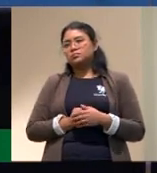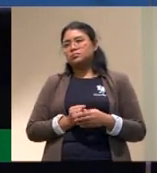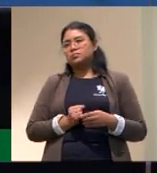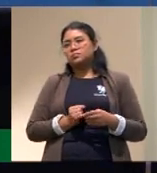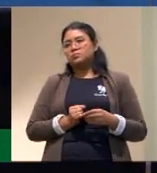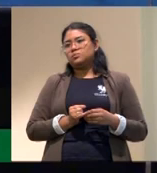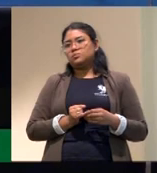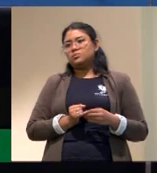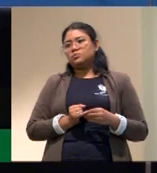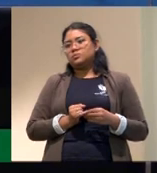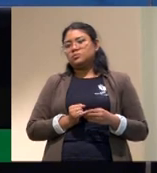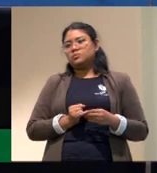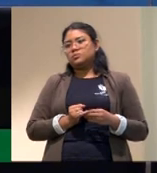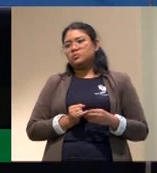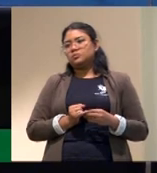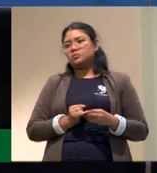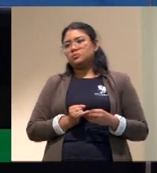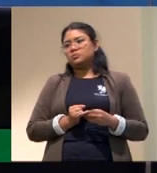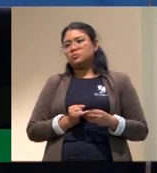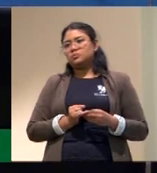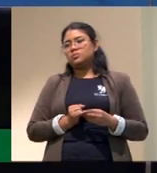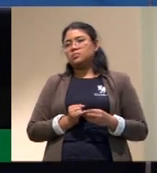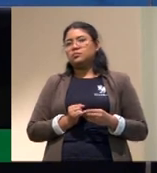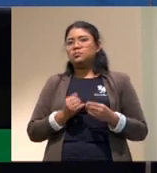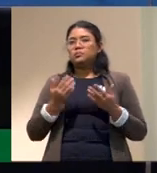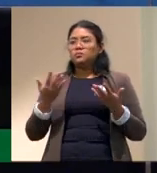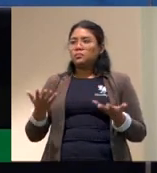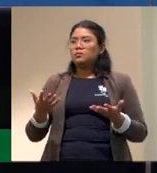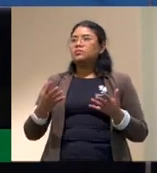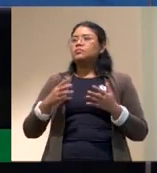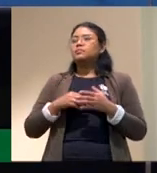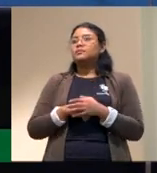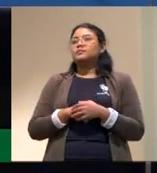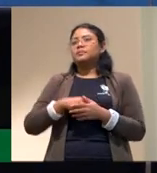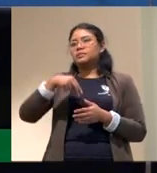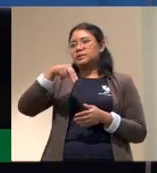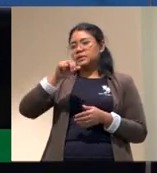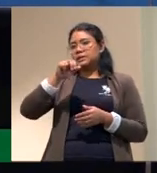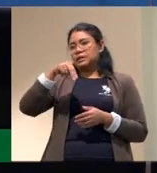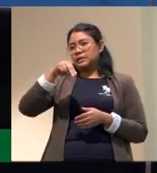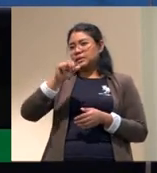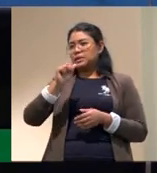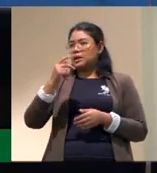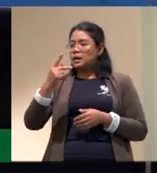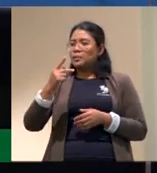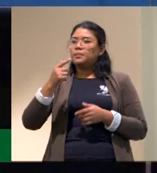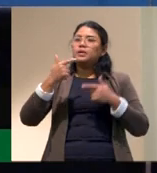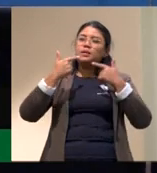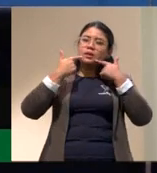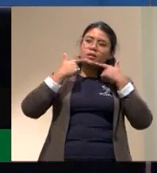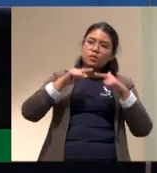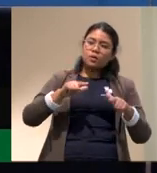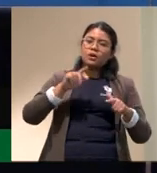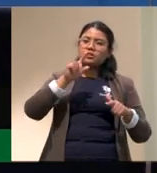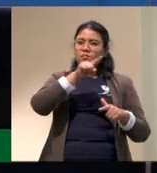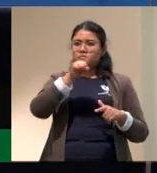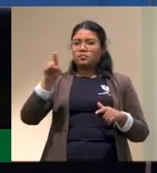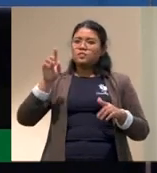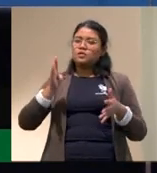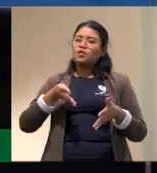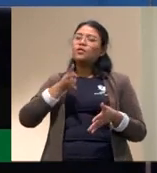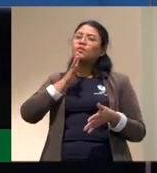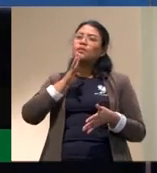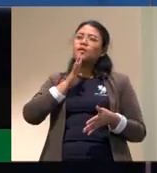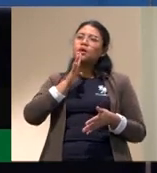Bom, o núcleo de ação pedagógico das linguagens, como vocês já conhecem pelo documento de 2015,